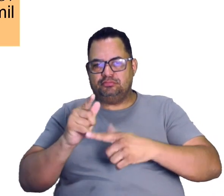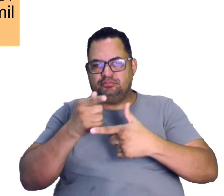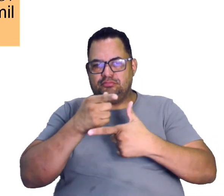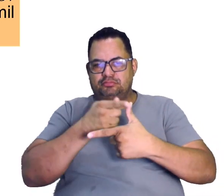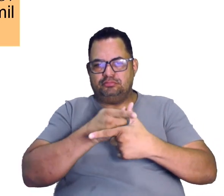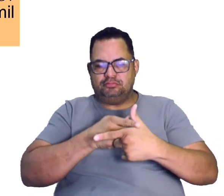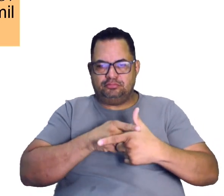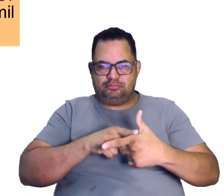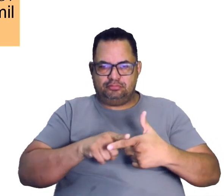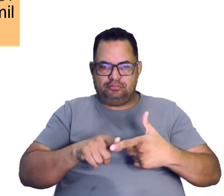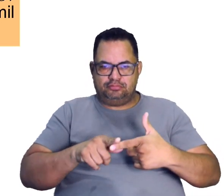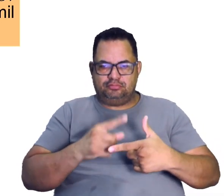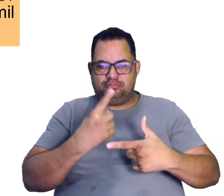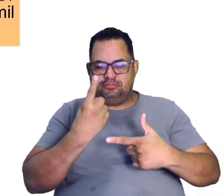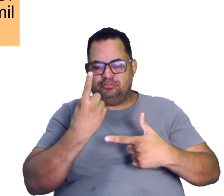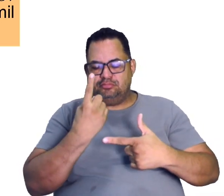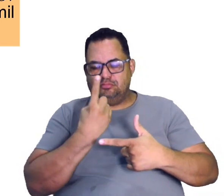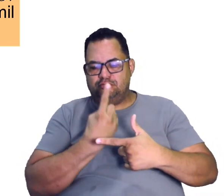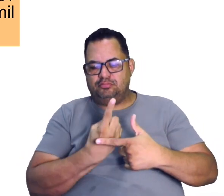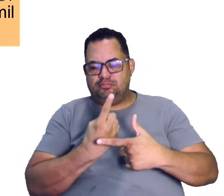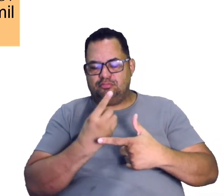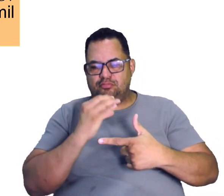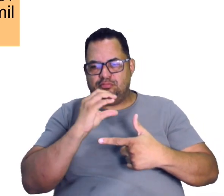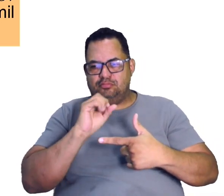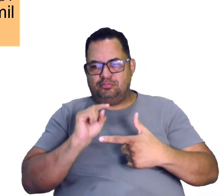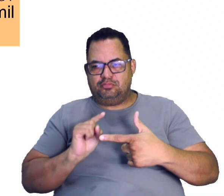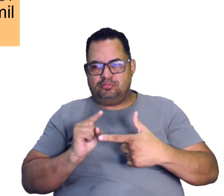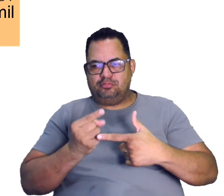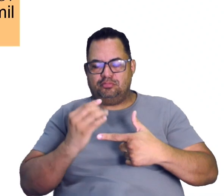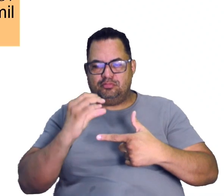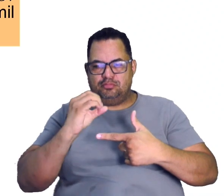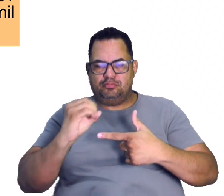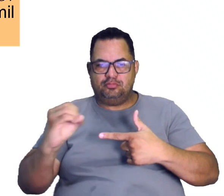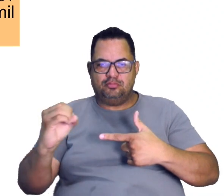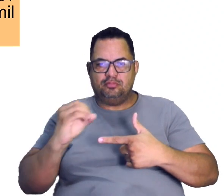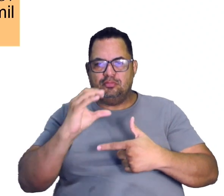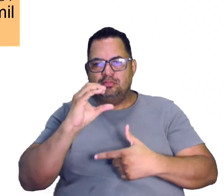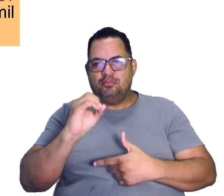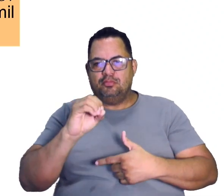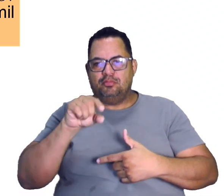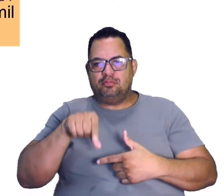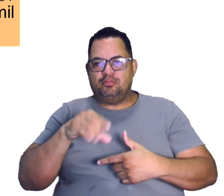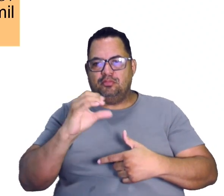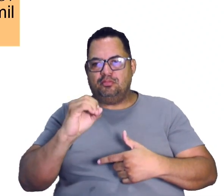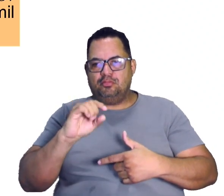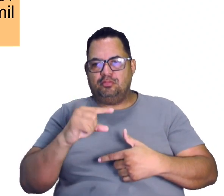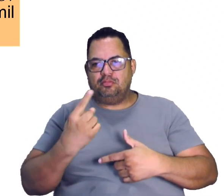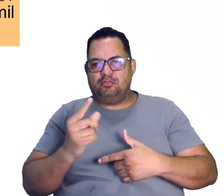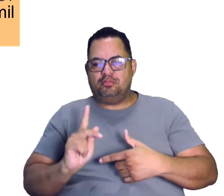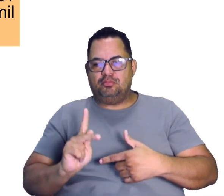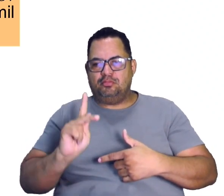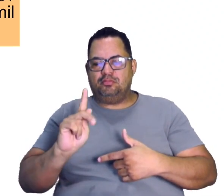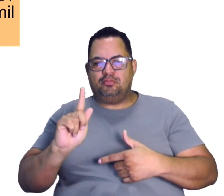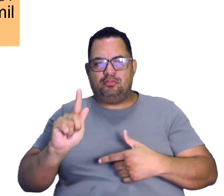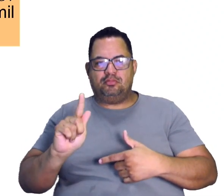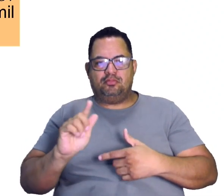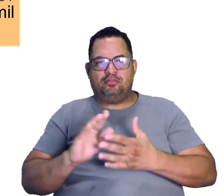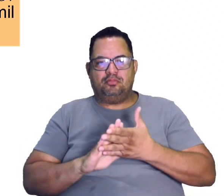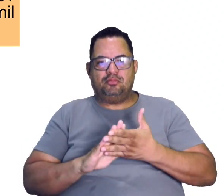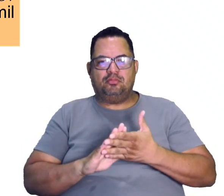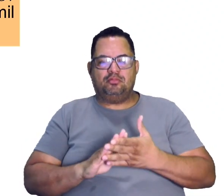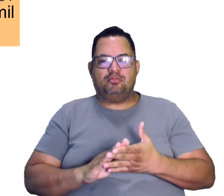gramas, 1 grama você divide por 1000, vai ficar 0,01 quilograma. Então, de modo